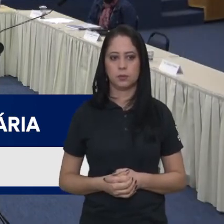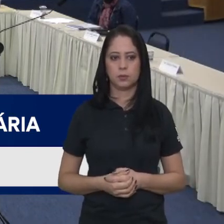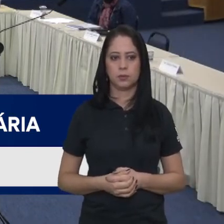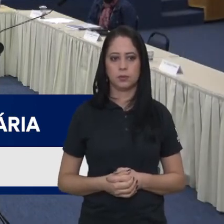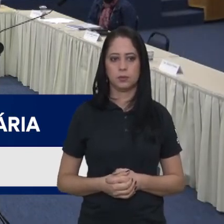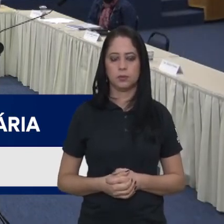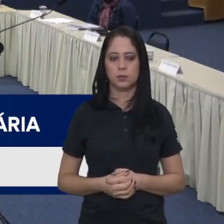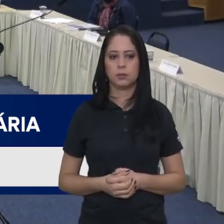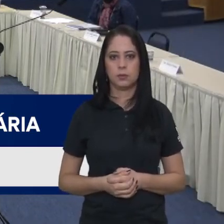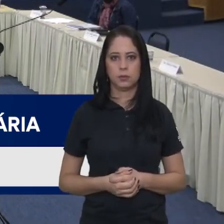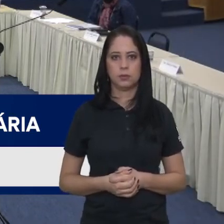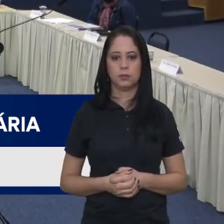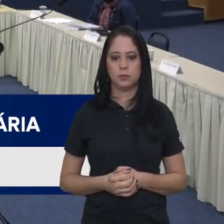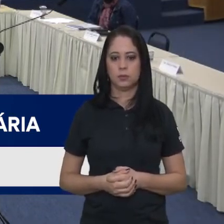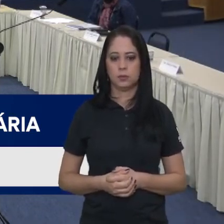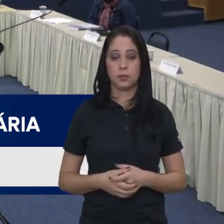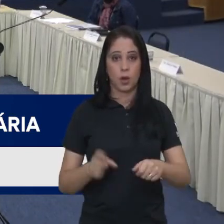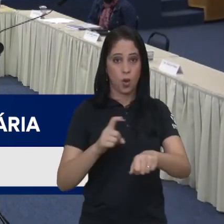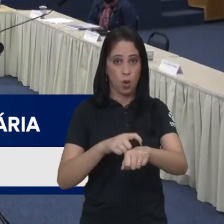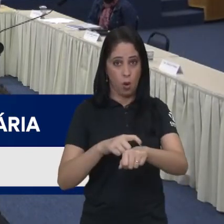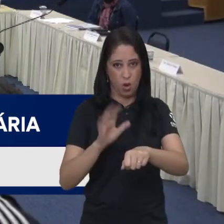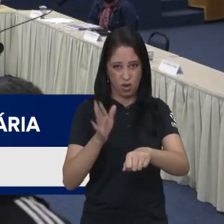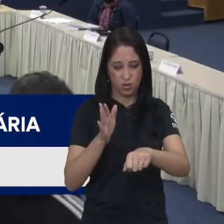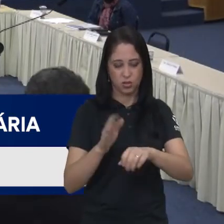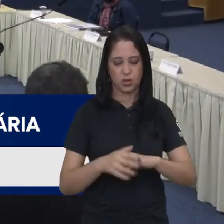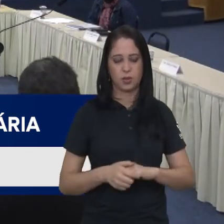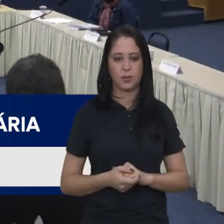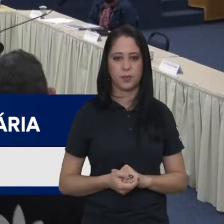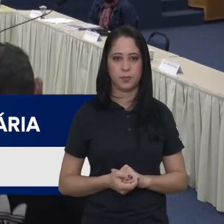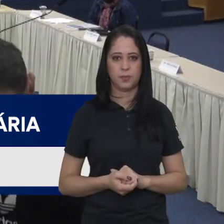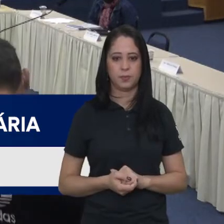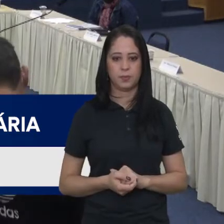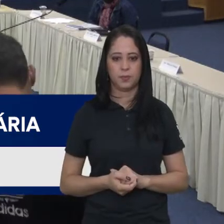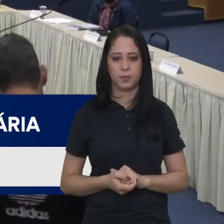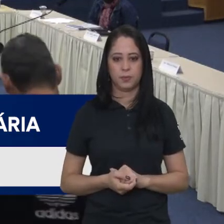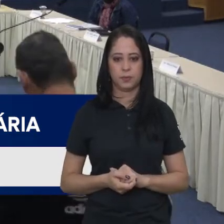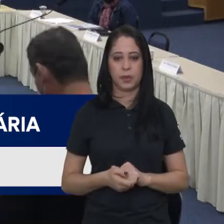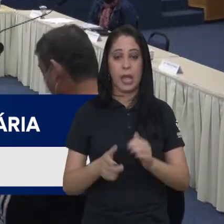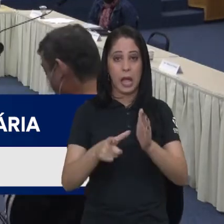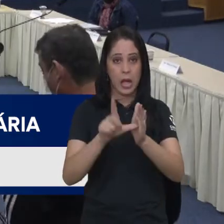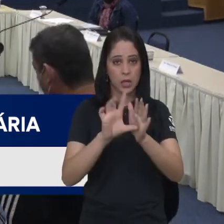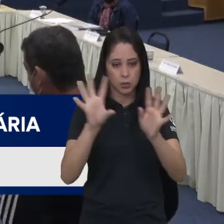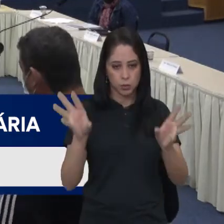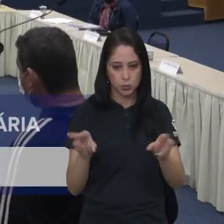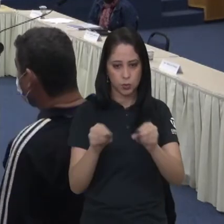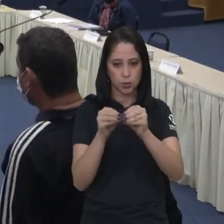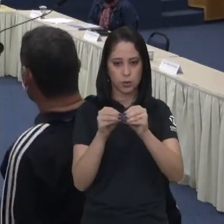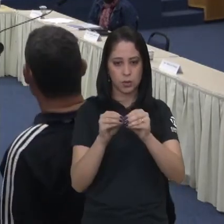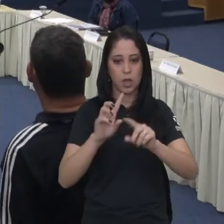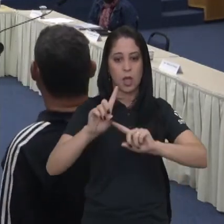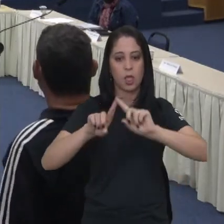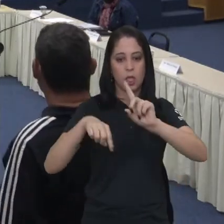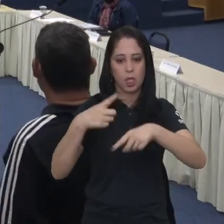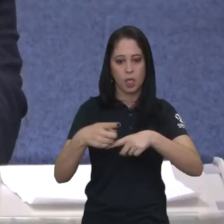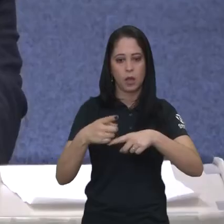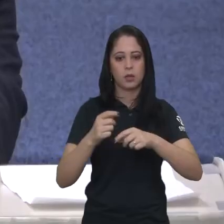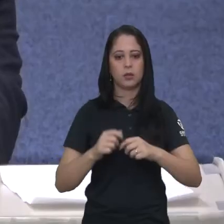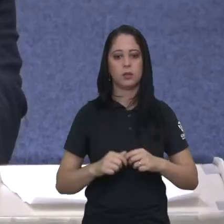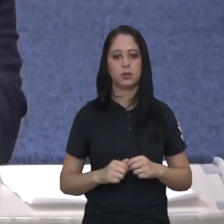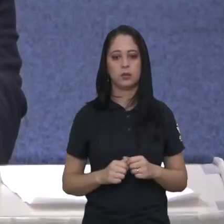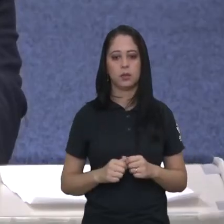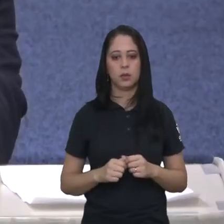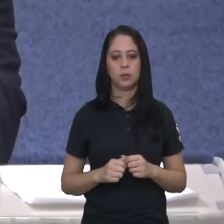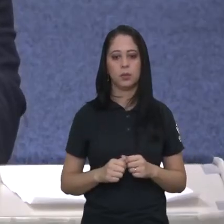Bom, já pelo tardar da hora, antes eu quero fazer a conclusão e depois também passo a palavra